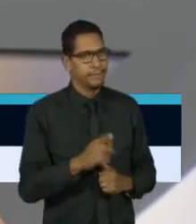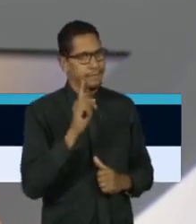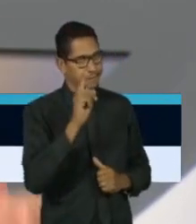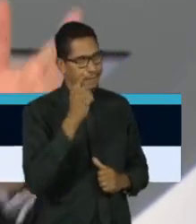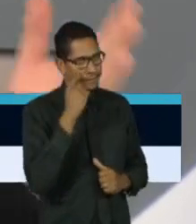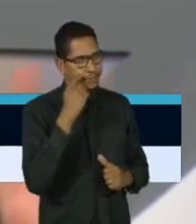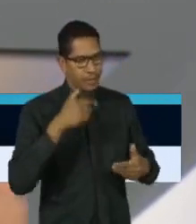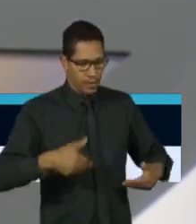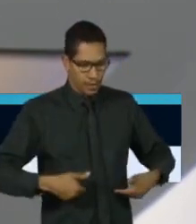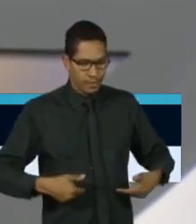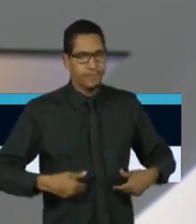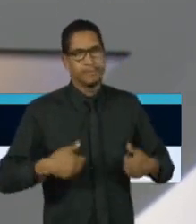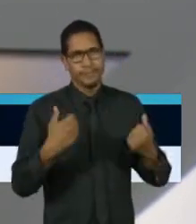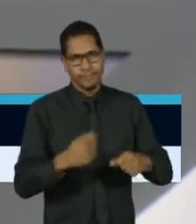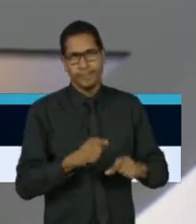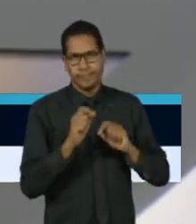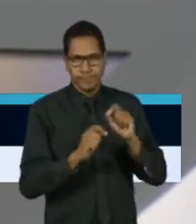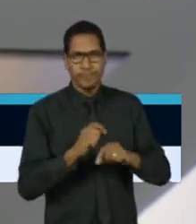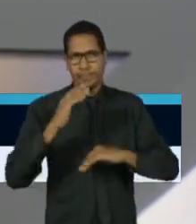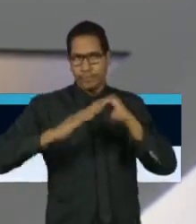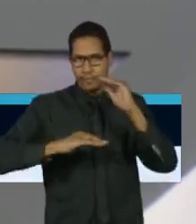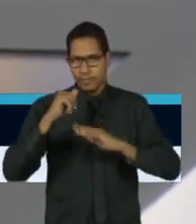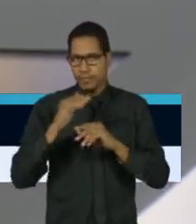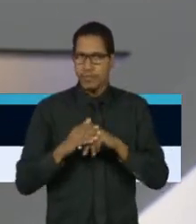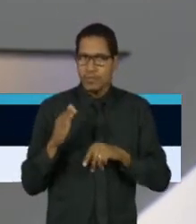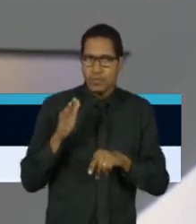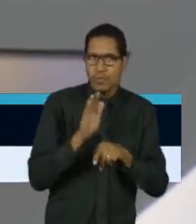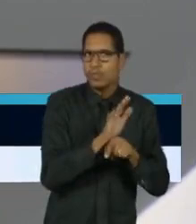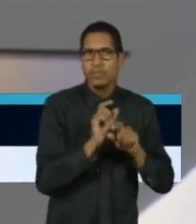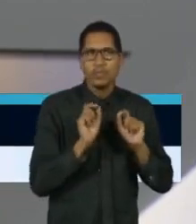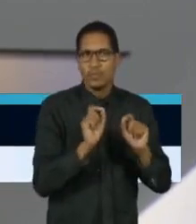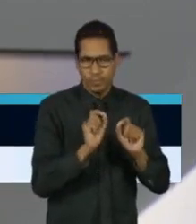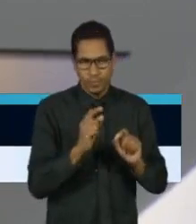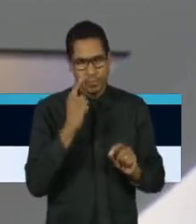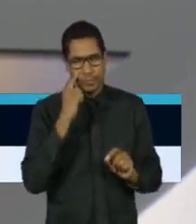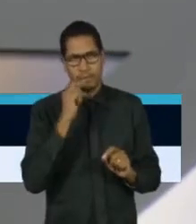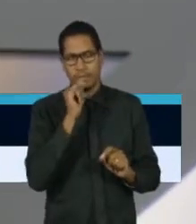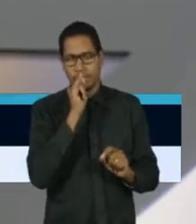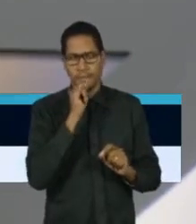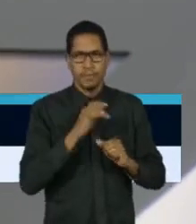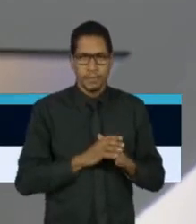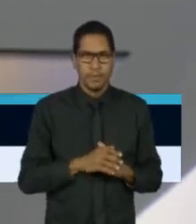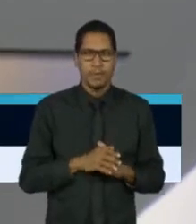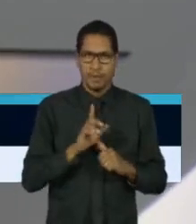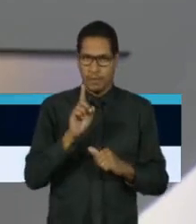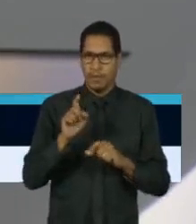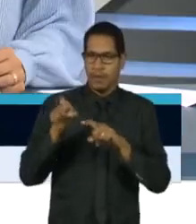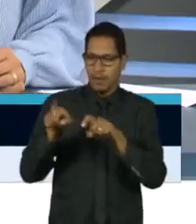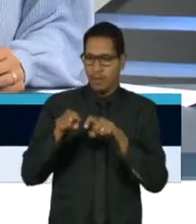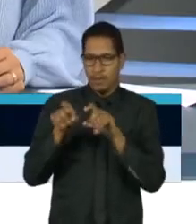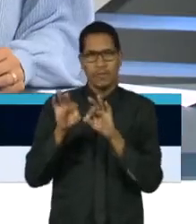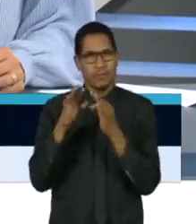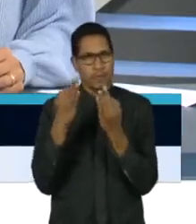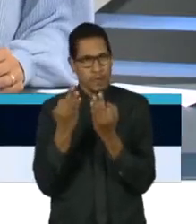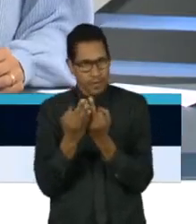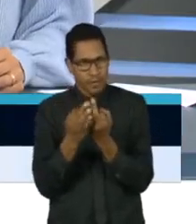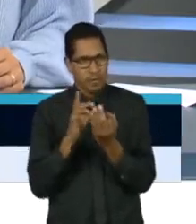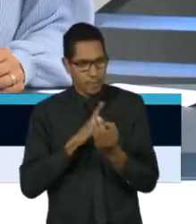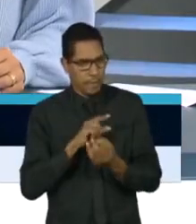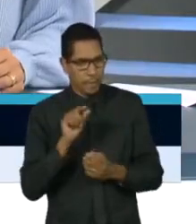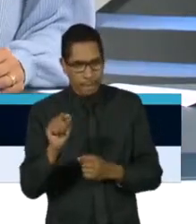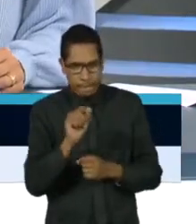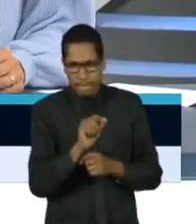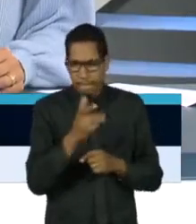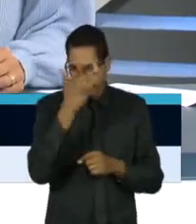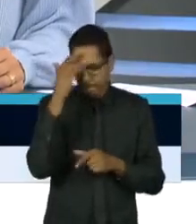ações ao mesmo tempo. Uma das ações mais exitosas era exatamente aquela que pegava a agricultura familiar, ou seja, gerando emprego para pequenos